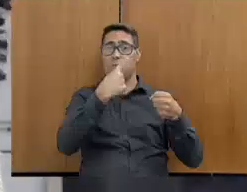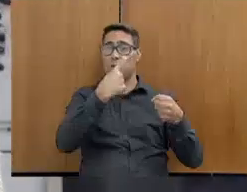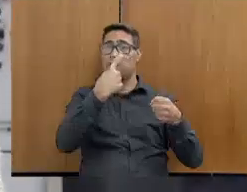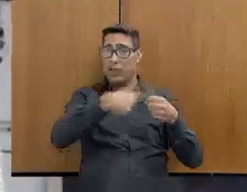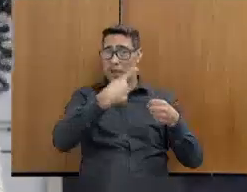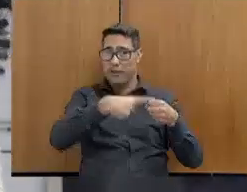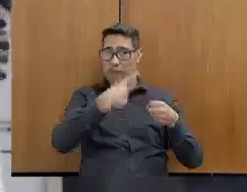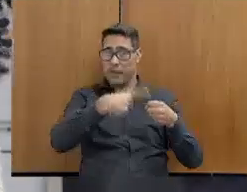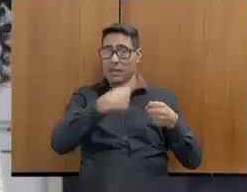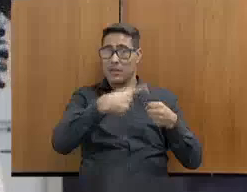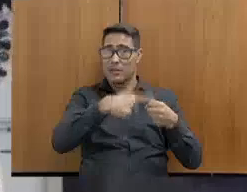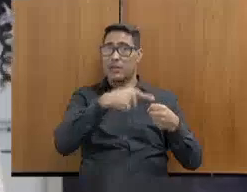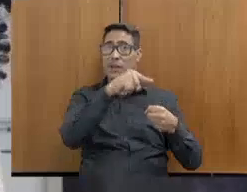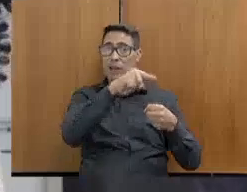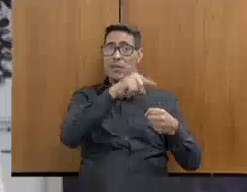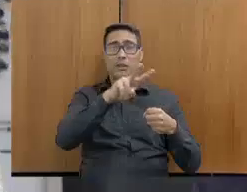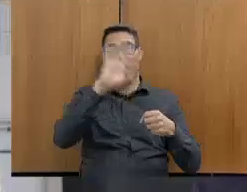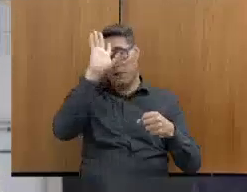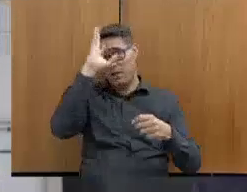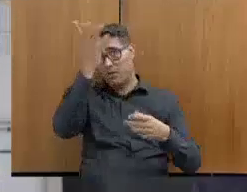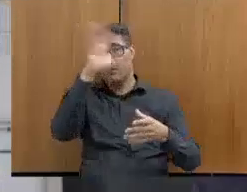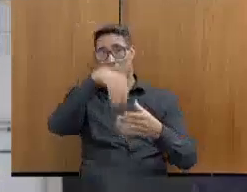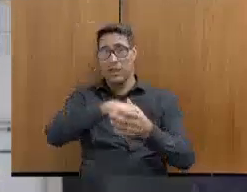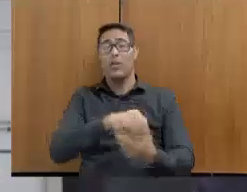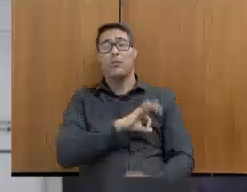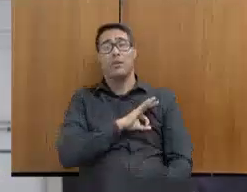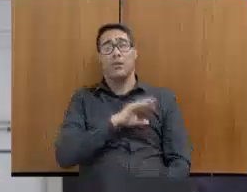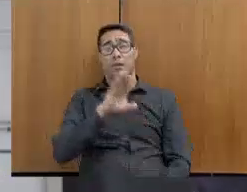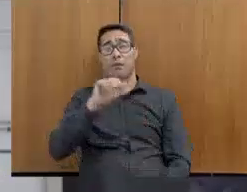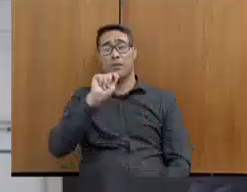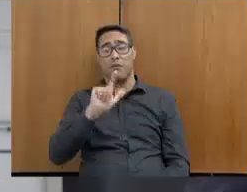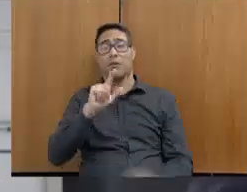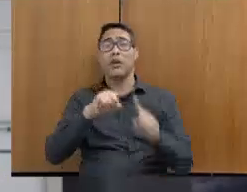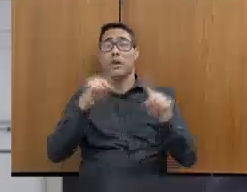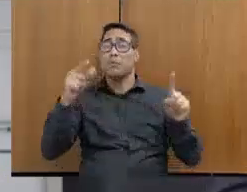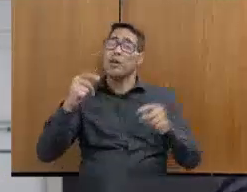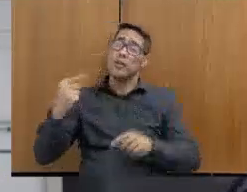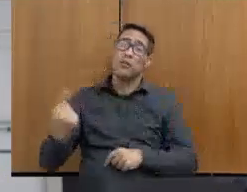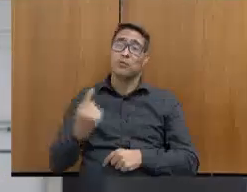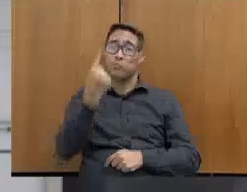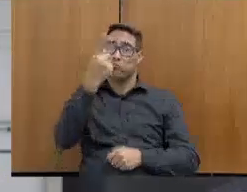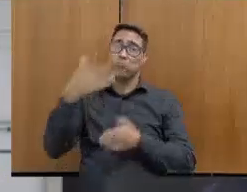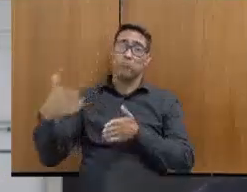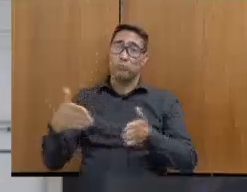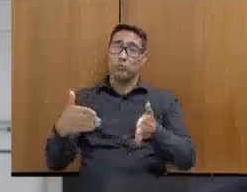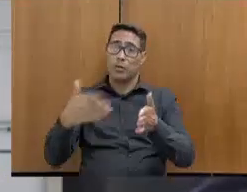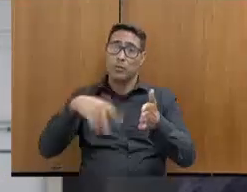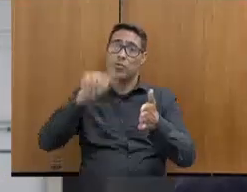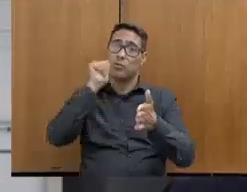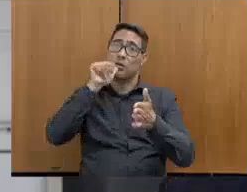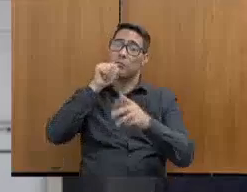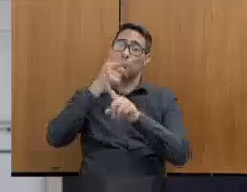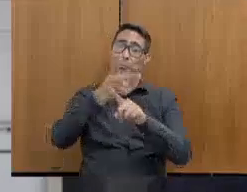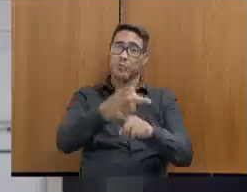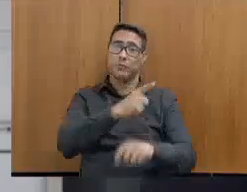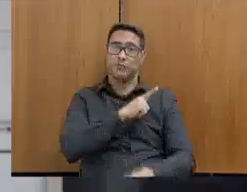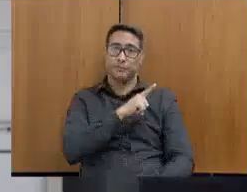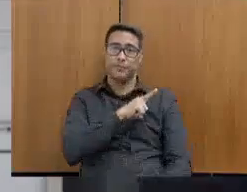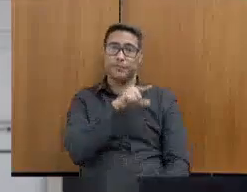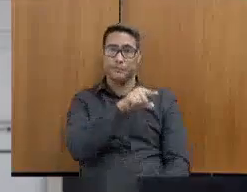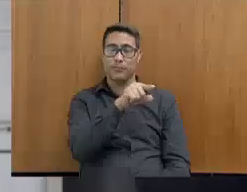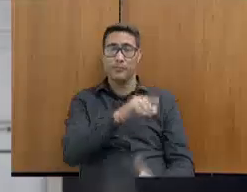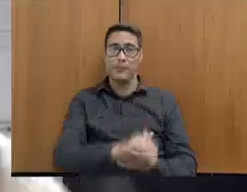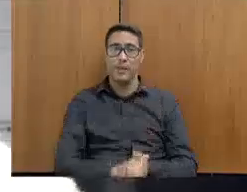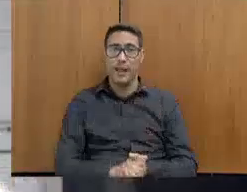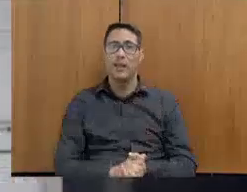poderá ser resolvida só na Polícia Civil mas é o único caminho ou o primeiro caminho que essas mulheres buscam então infraestrutura